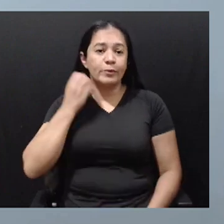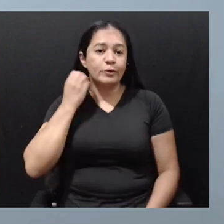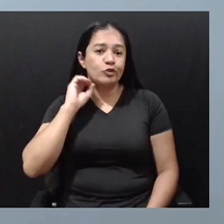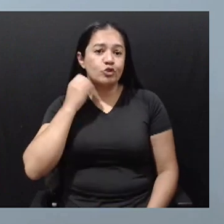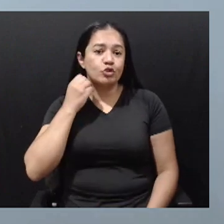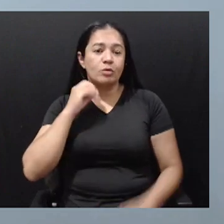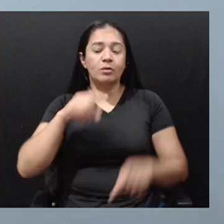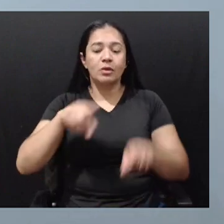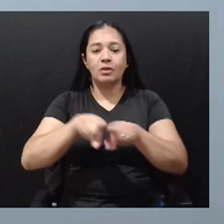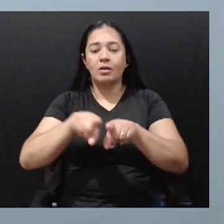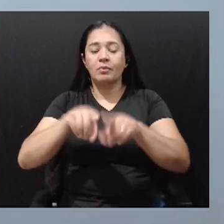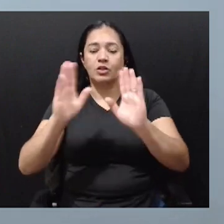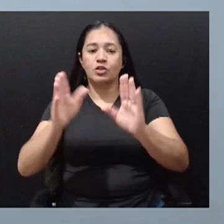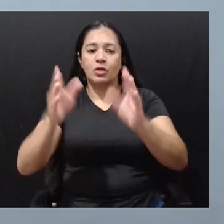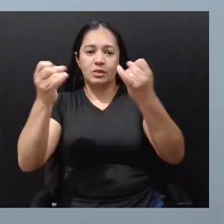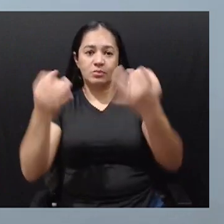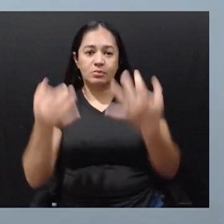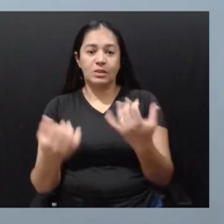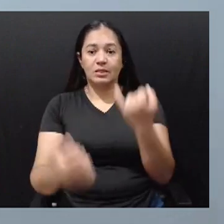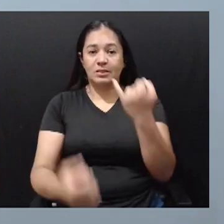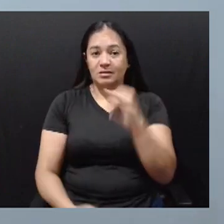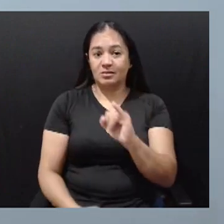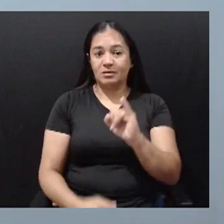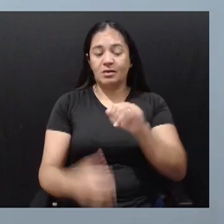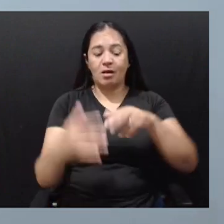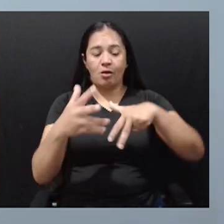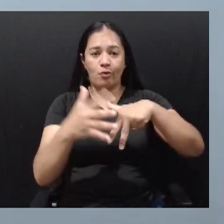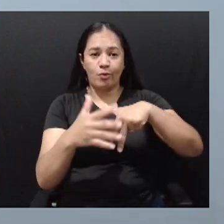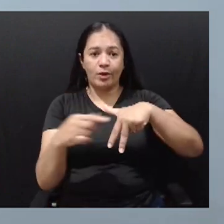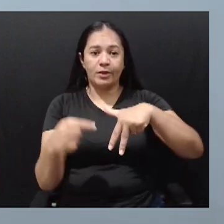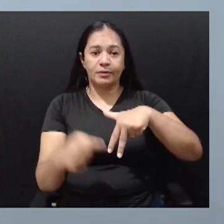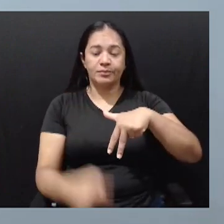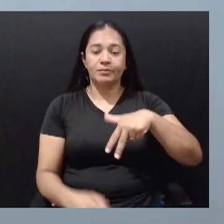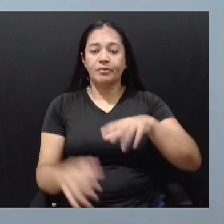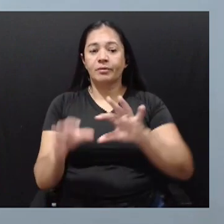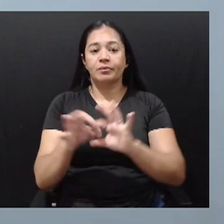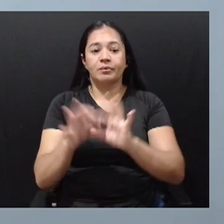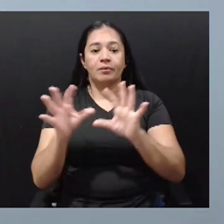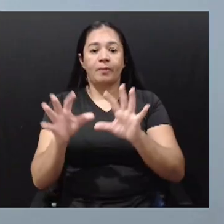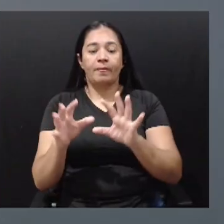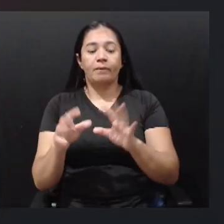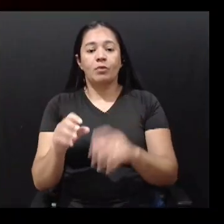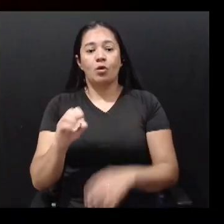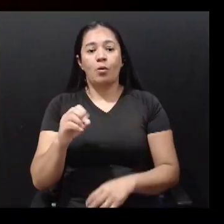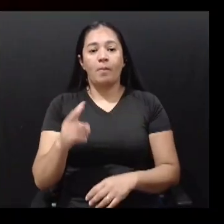se essa paciente está liberada, tem prerrogativa para ser feito